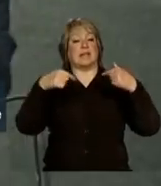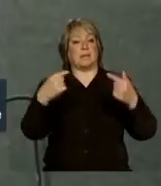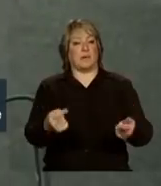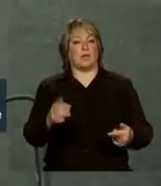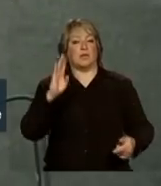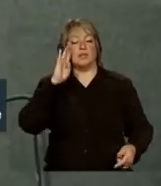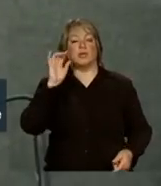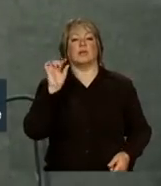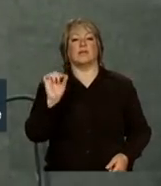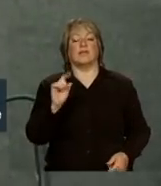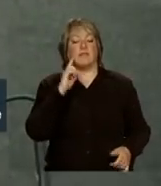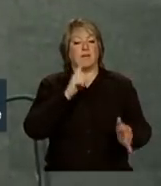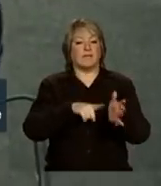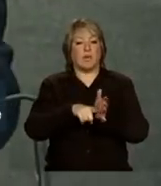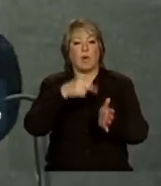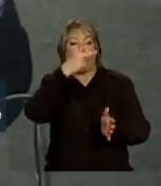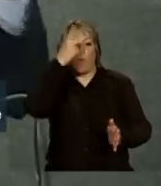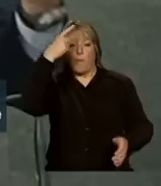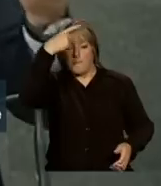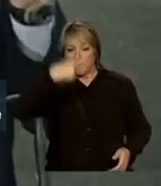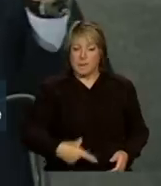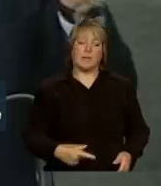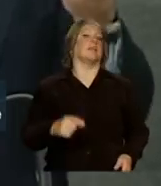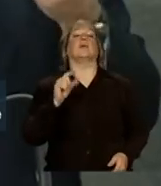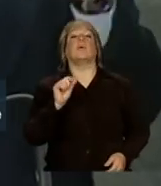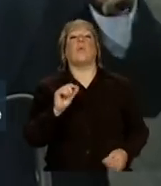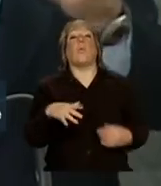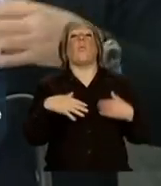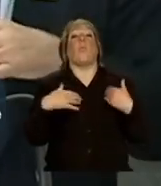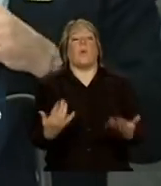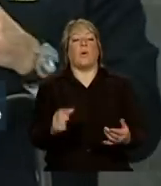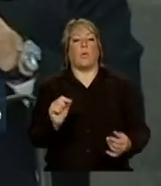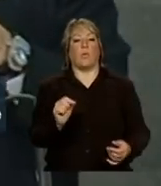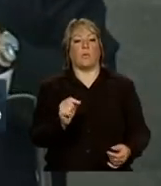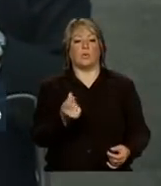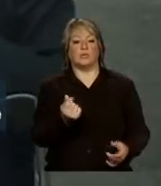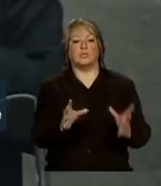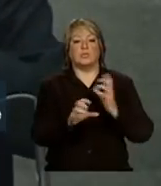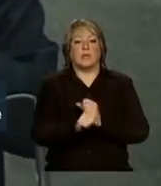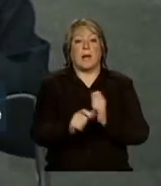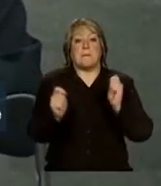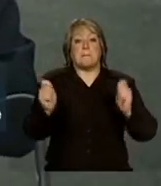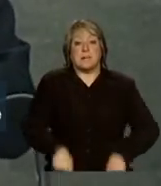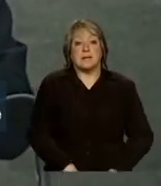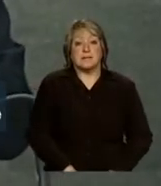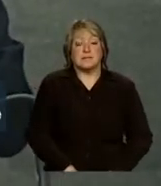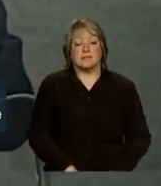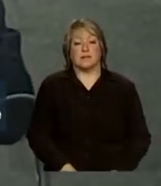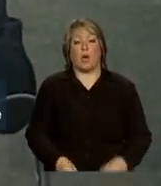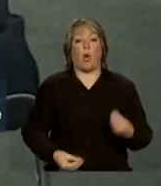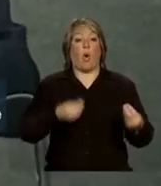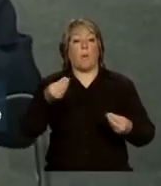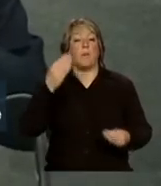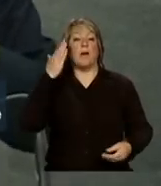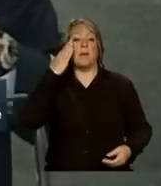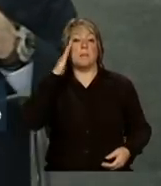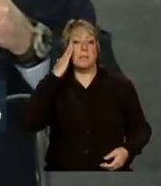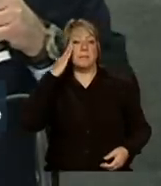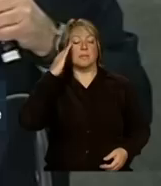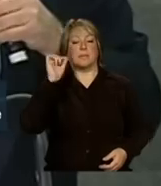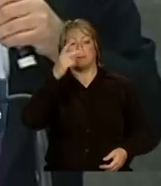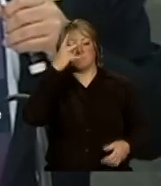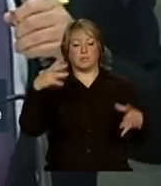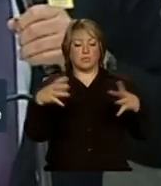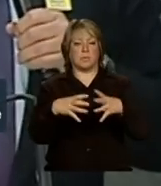sobre visão de análise humana de com Que recursos que capacitação que tipo de mentalidade que equipe eu tenho que ter